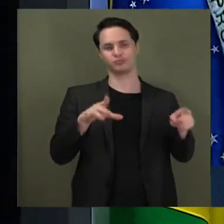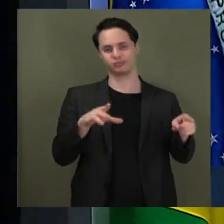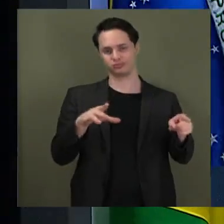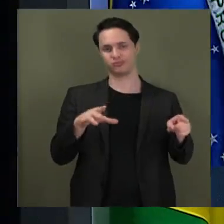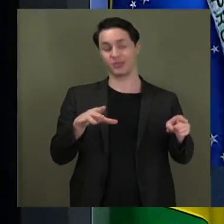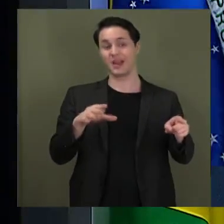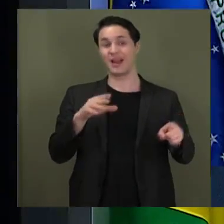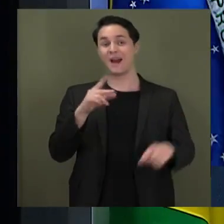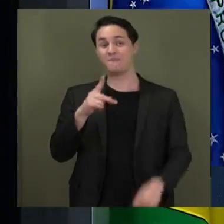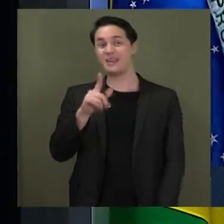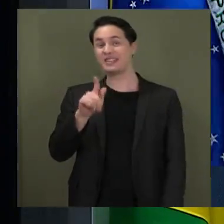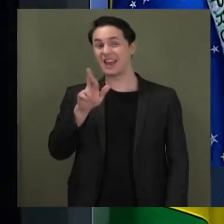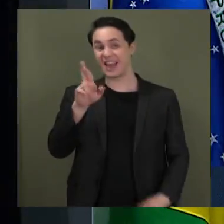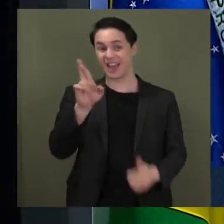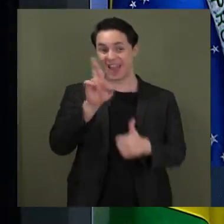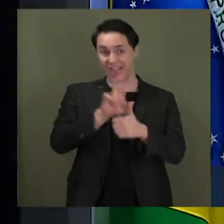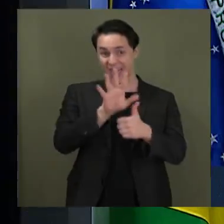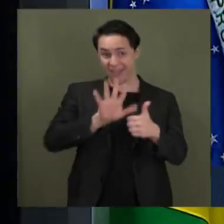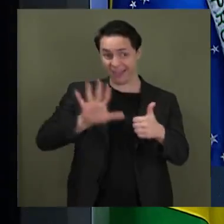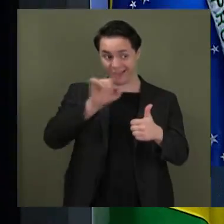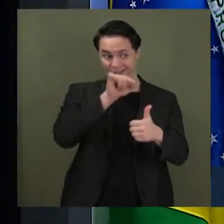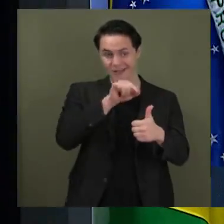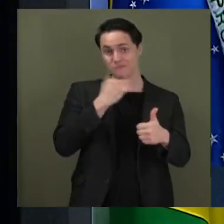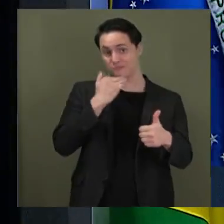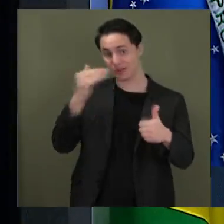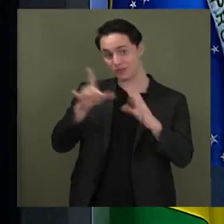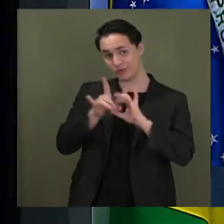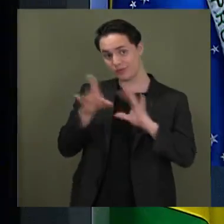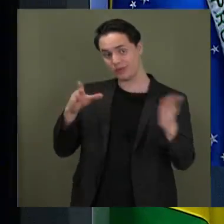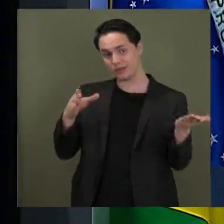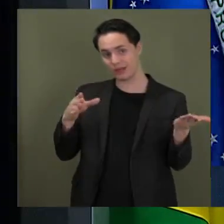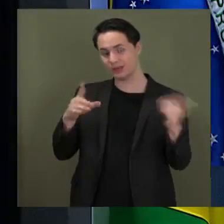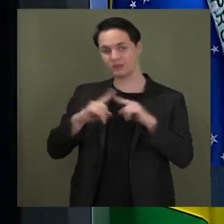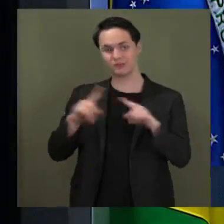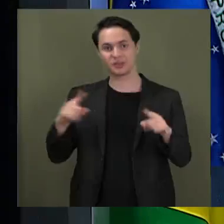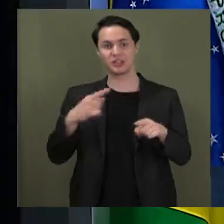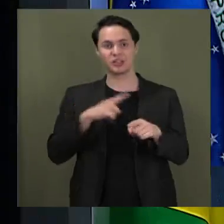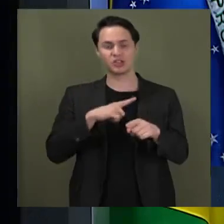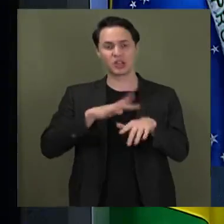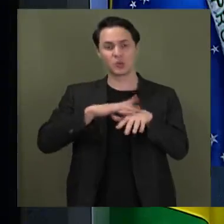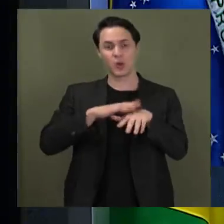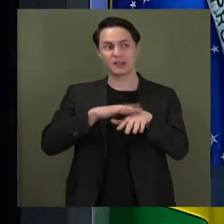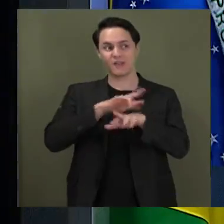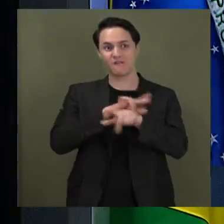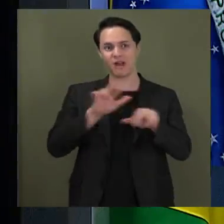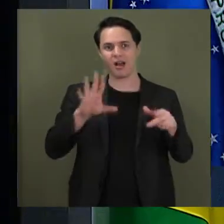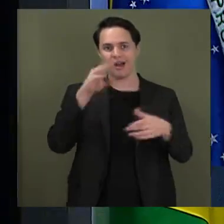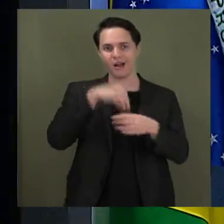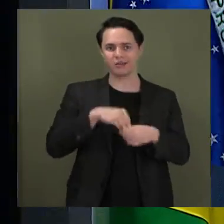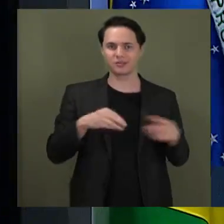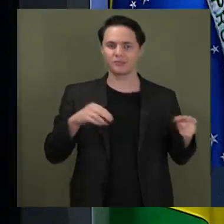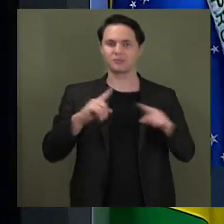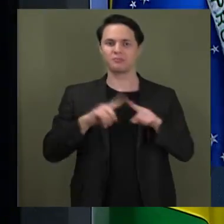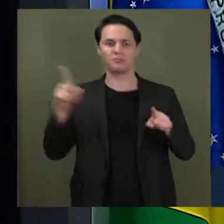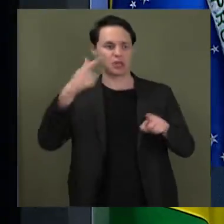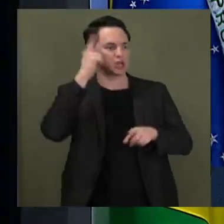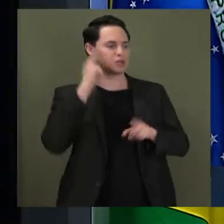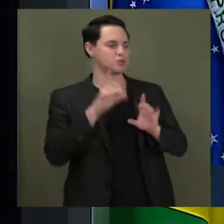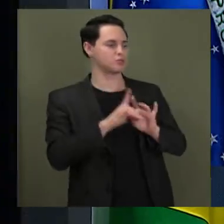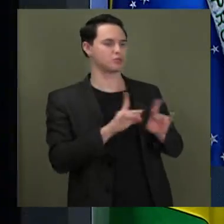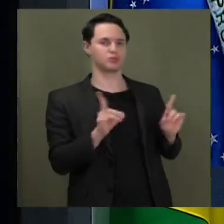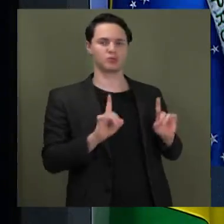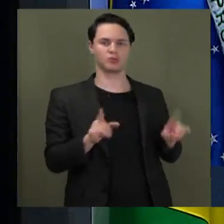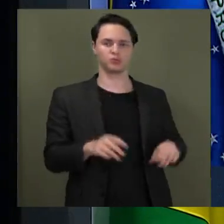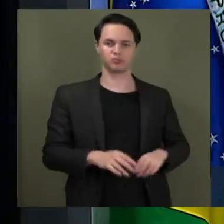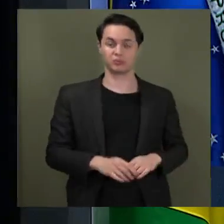própria PGR para que ele respondesse em liberdade, porque ele tinha várias comorbidades. Esse